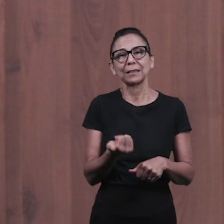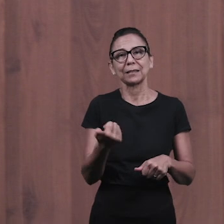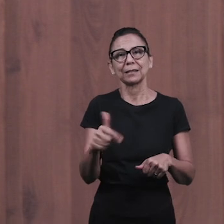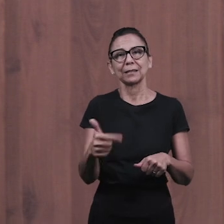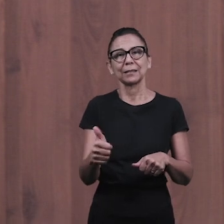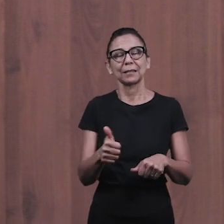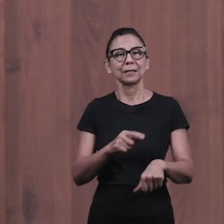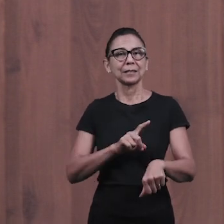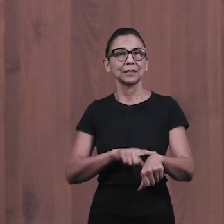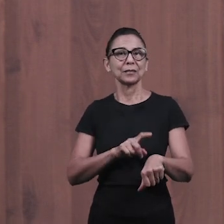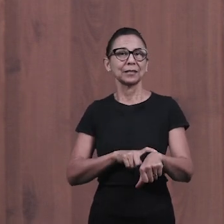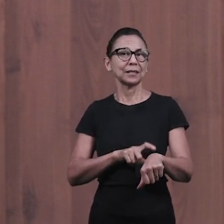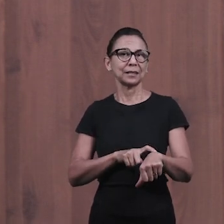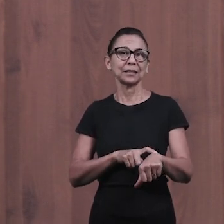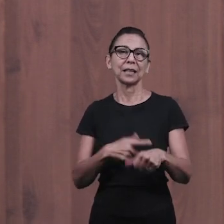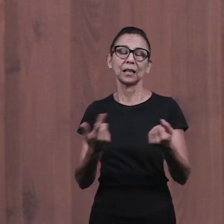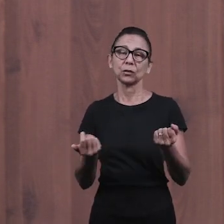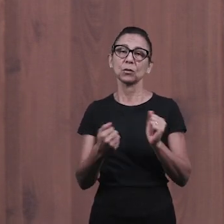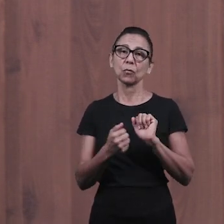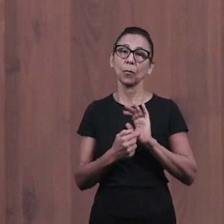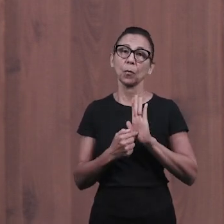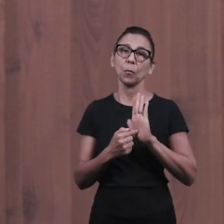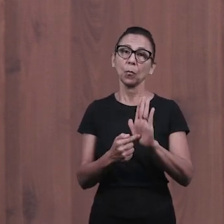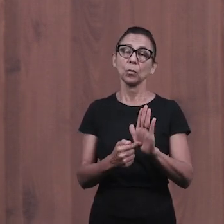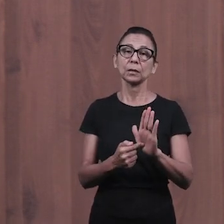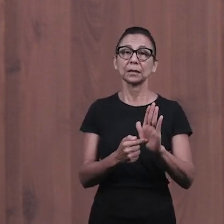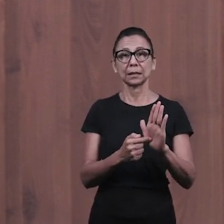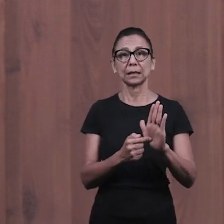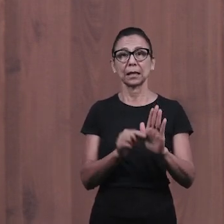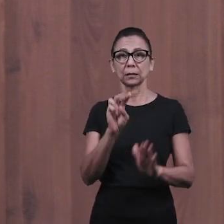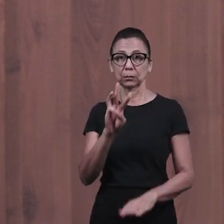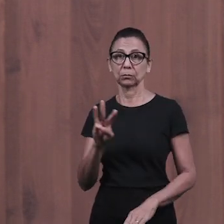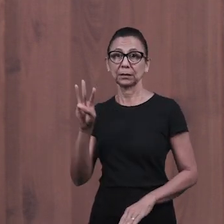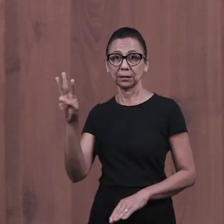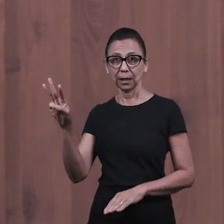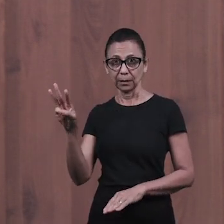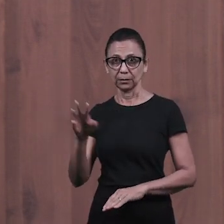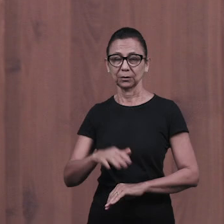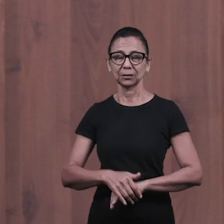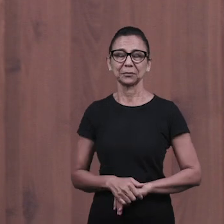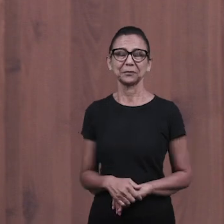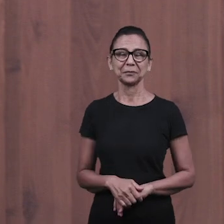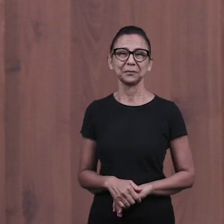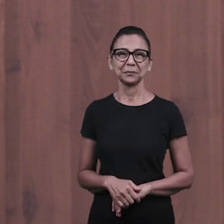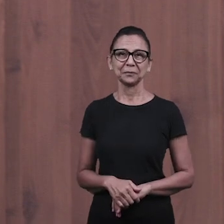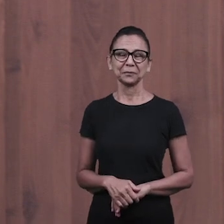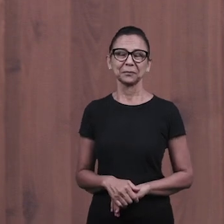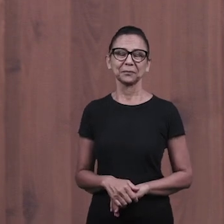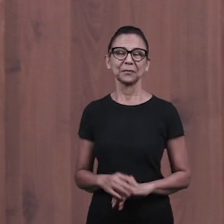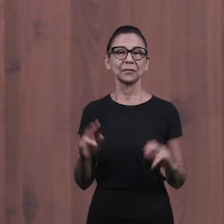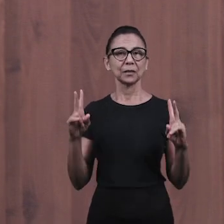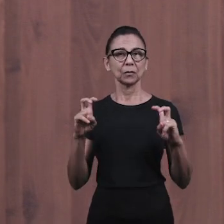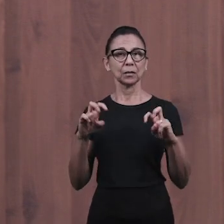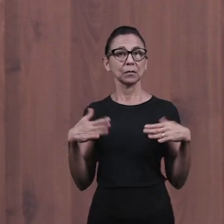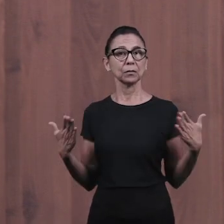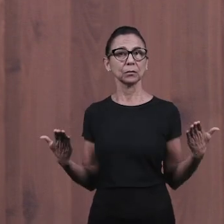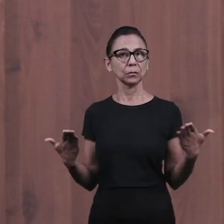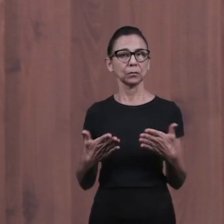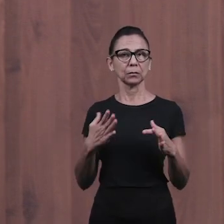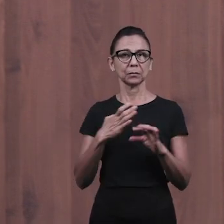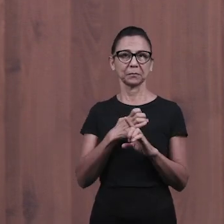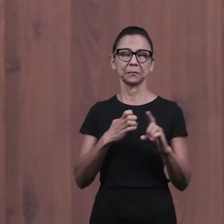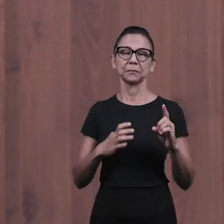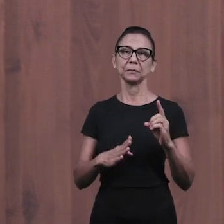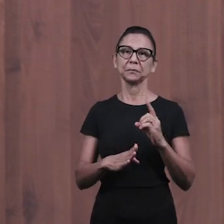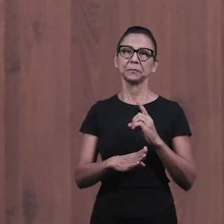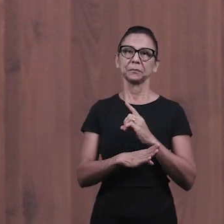transmissão, nós iremos naturalmente deixar no nosso site conforme a instrução que os nossos irmãos já têm. E o nosso assunto que vamos abordar